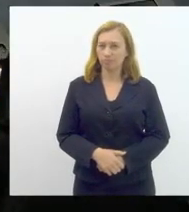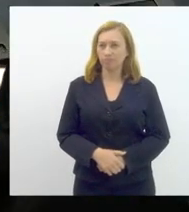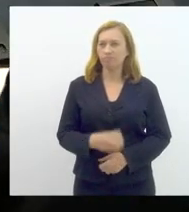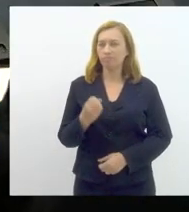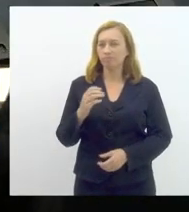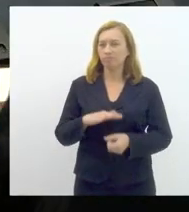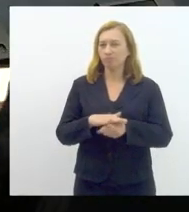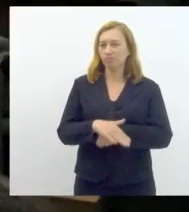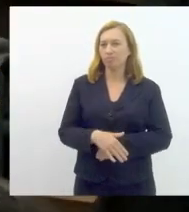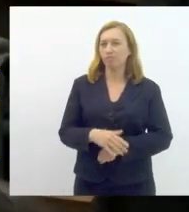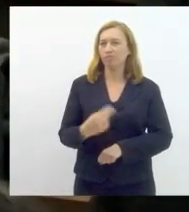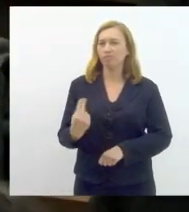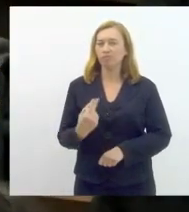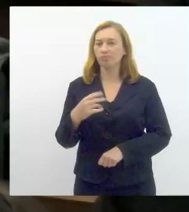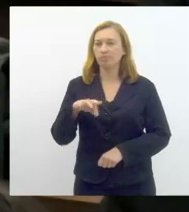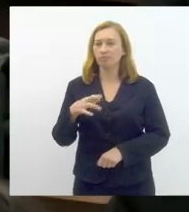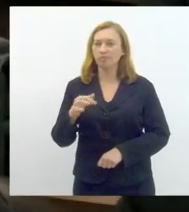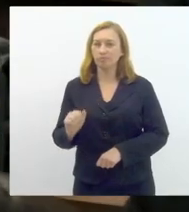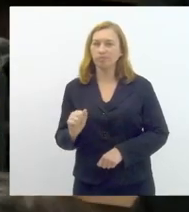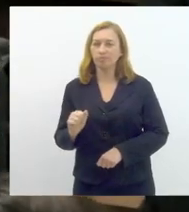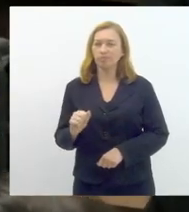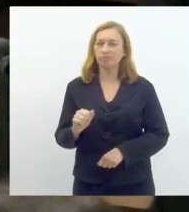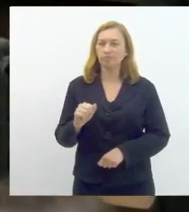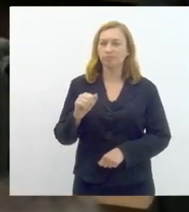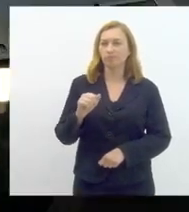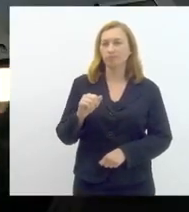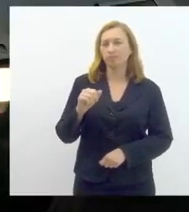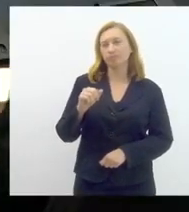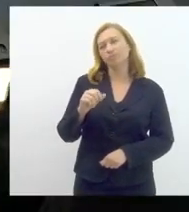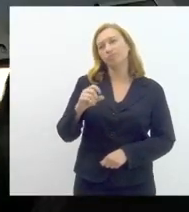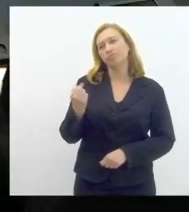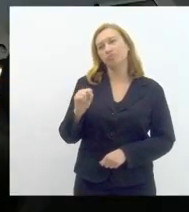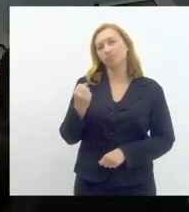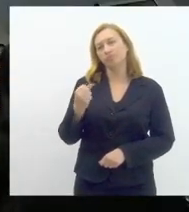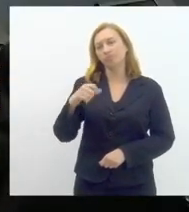Boa noite, meu nome é Maiara e vou votar na Maria Eduarda, de Saquarema.